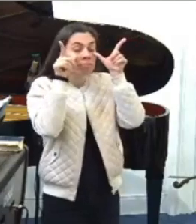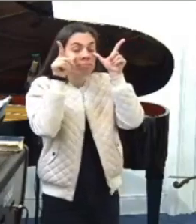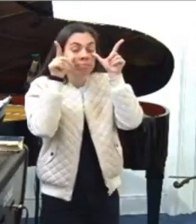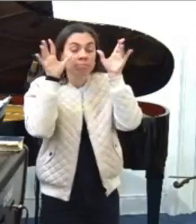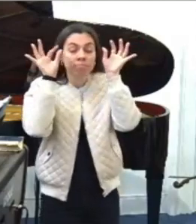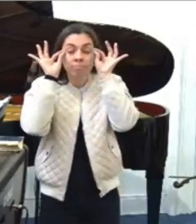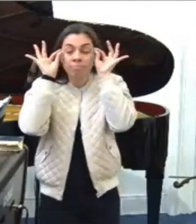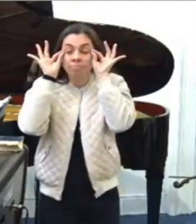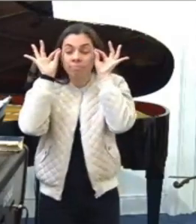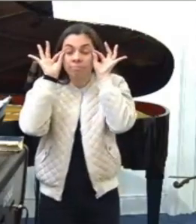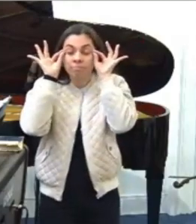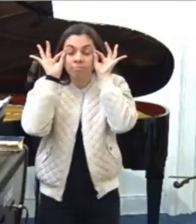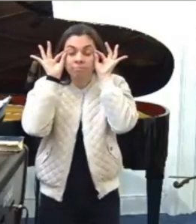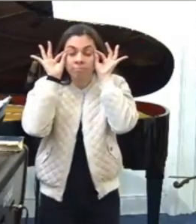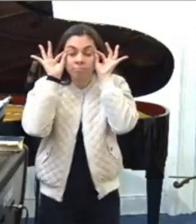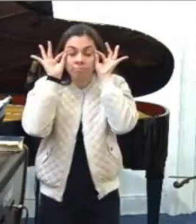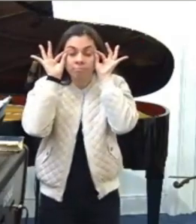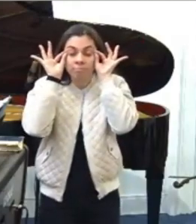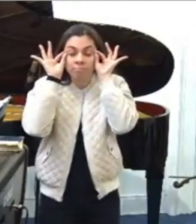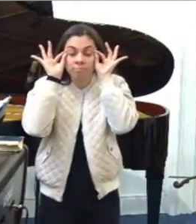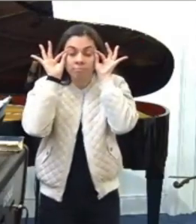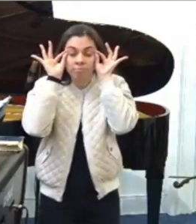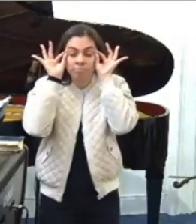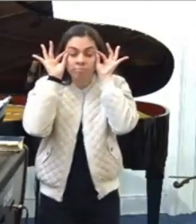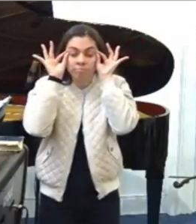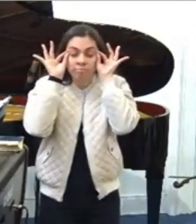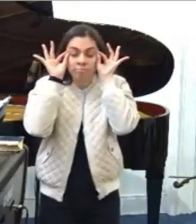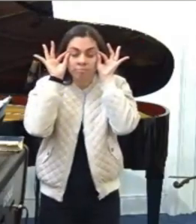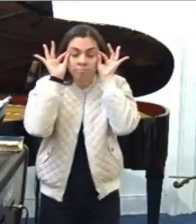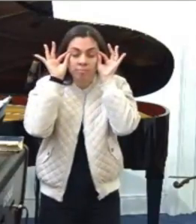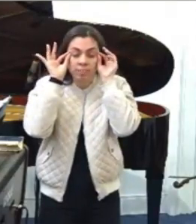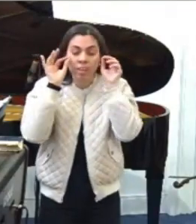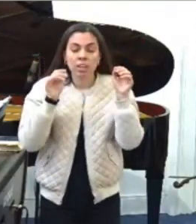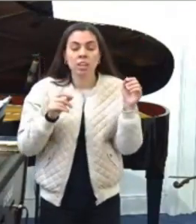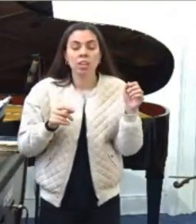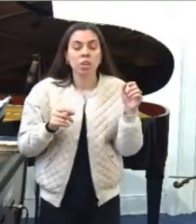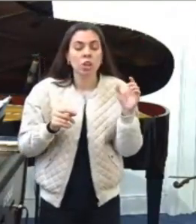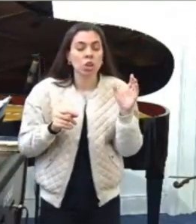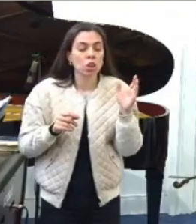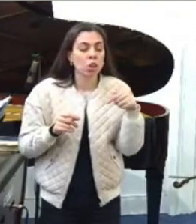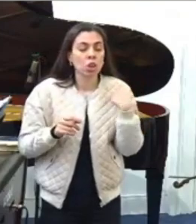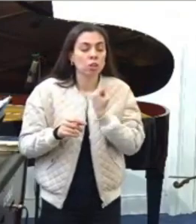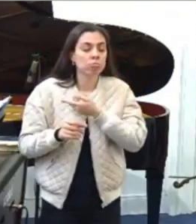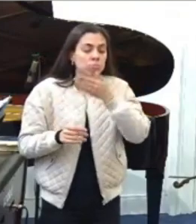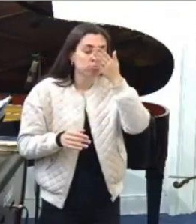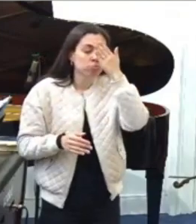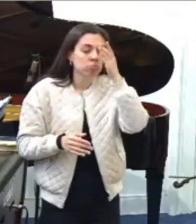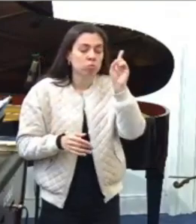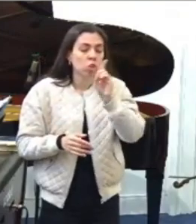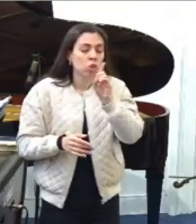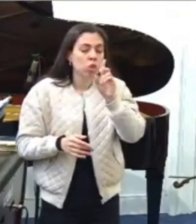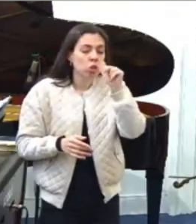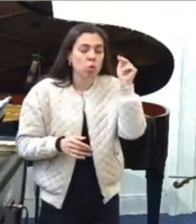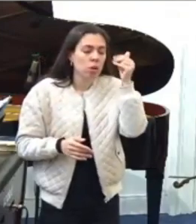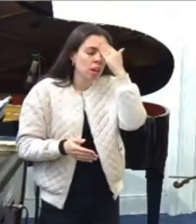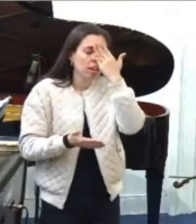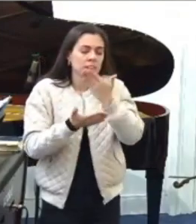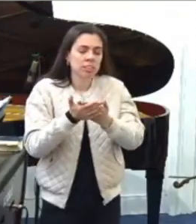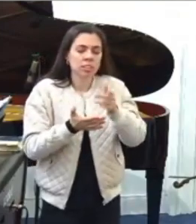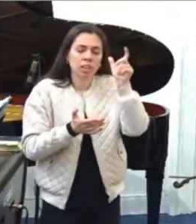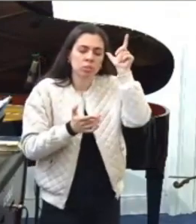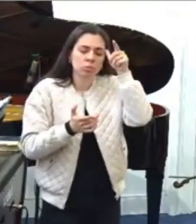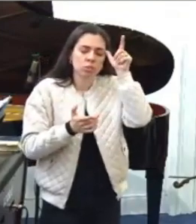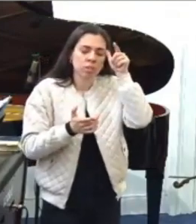estejamos alertas e não sejamos pegos de surpresa. Ó Deus,